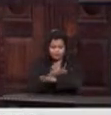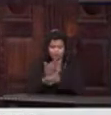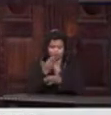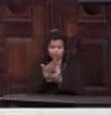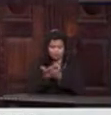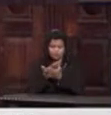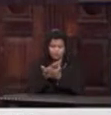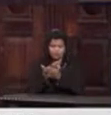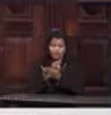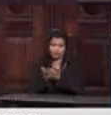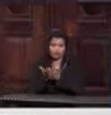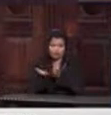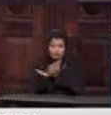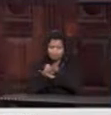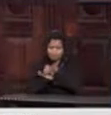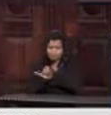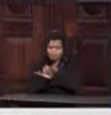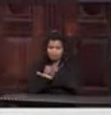básica.